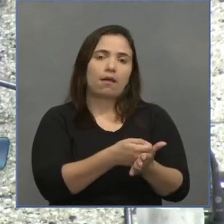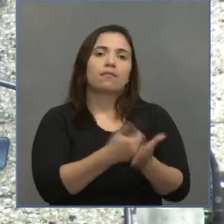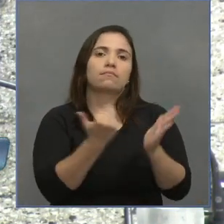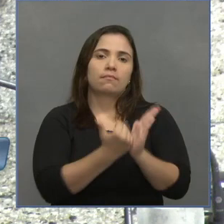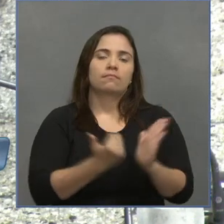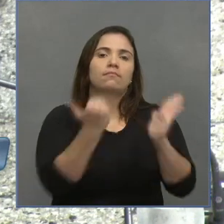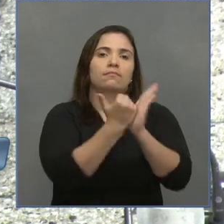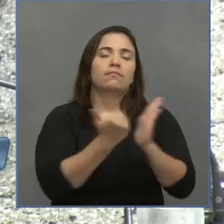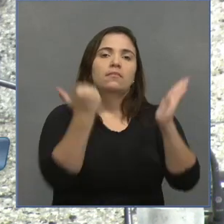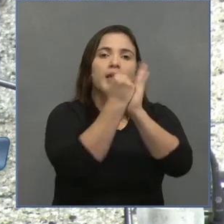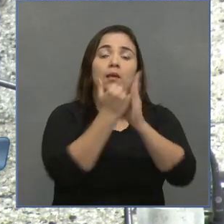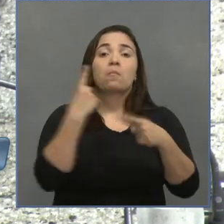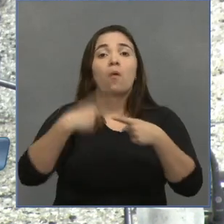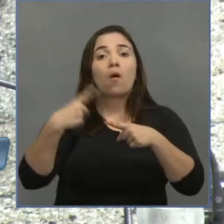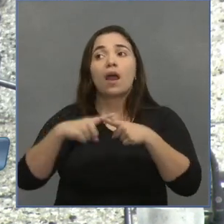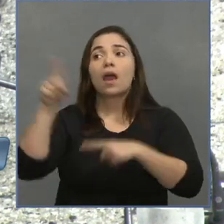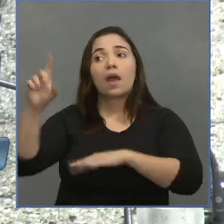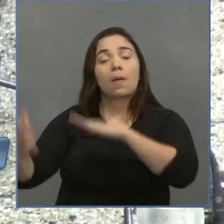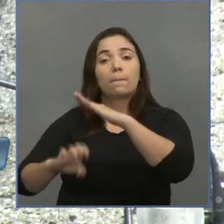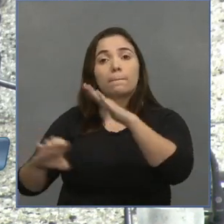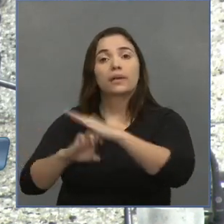também buscassem